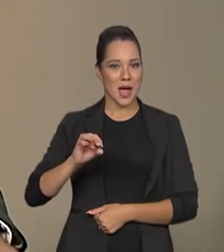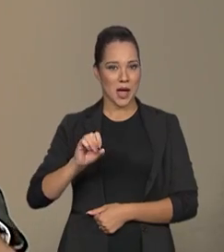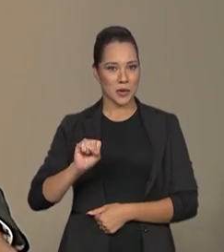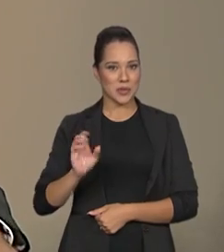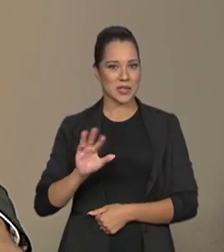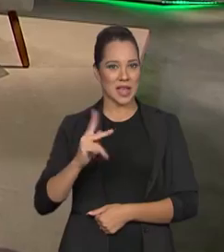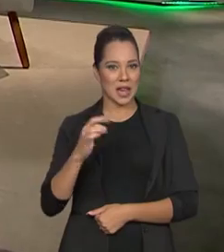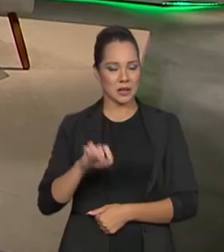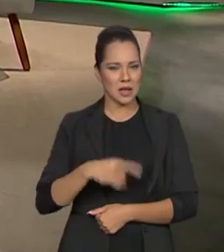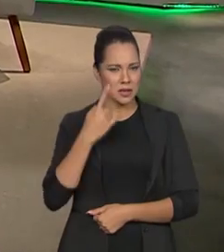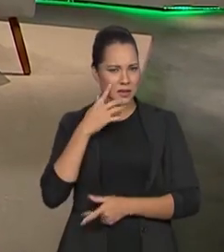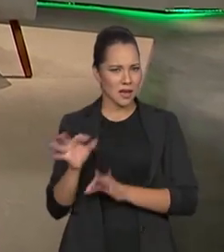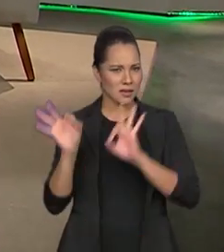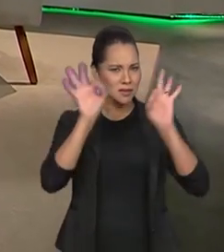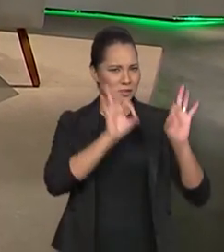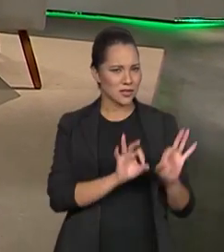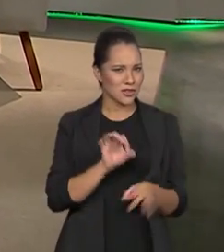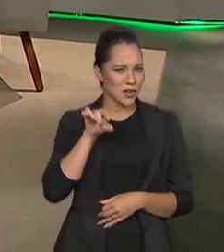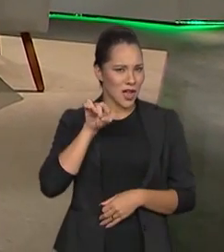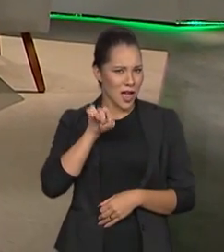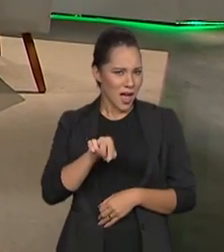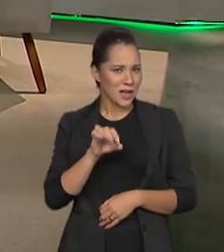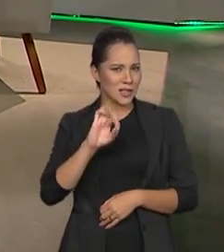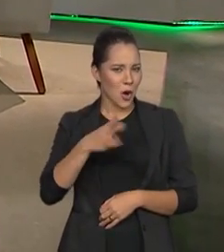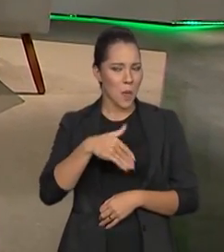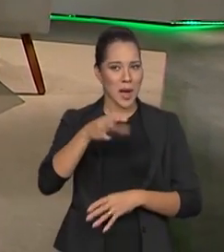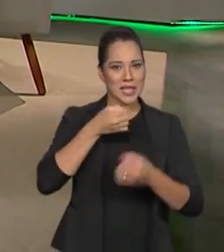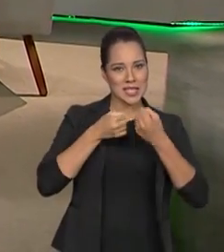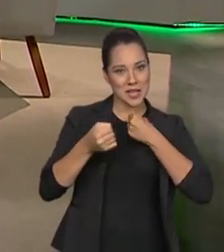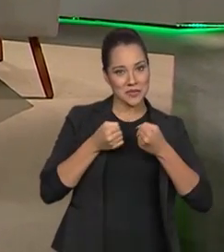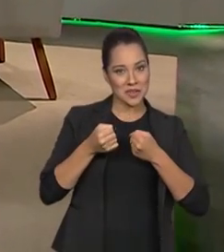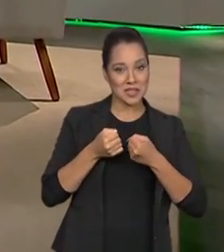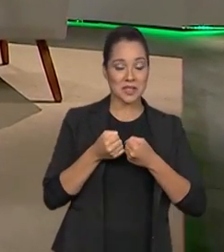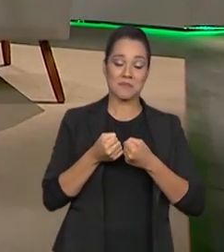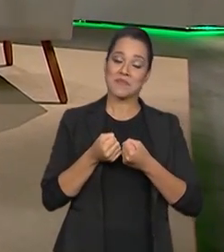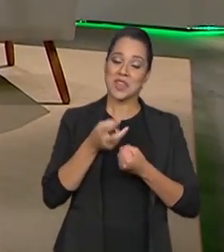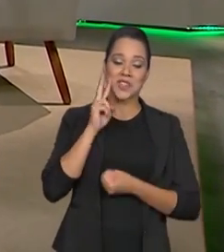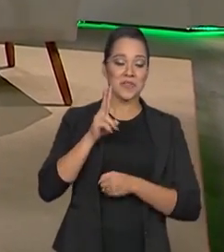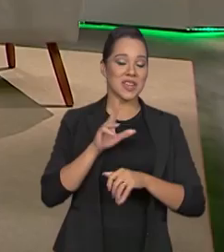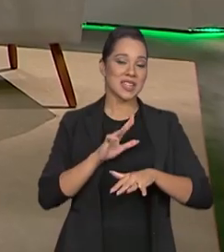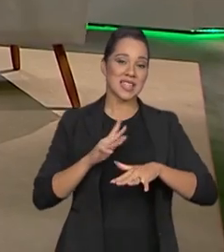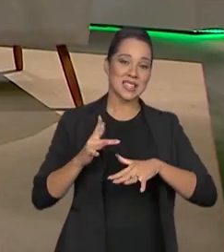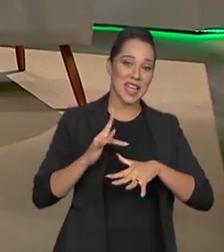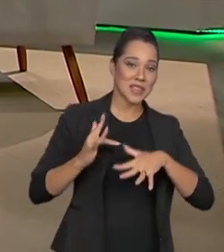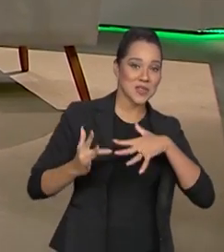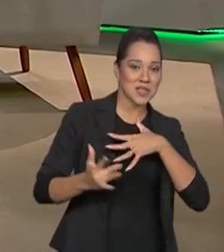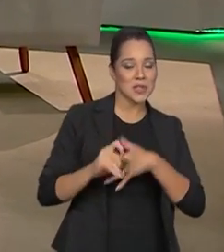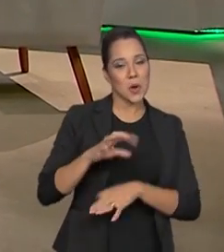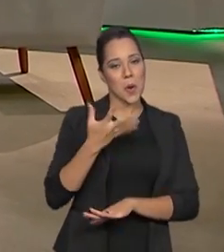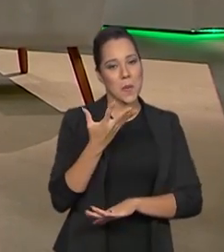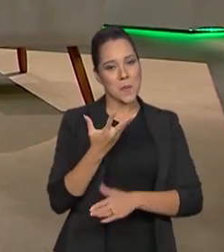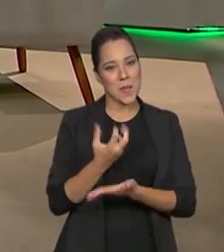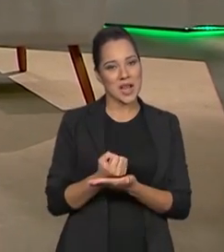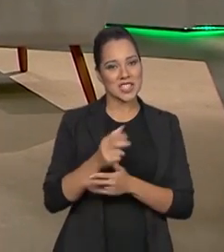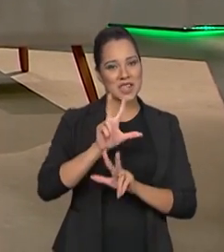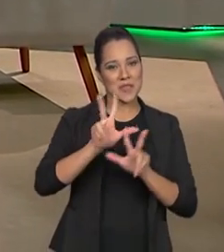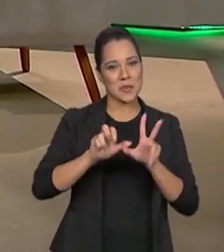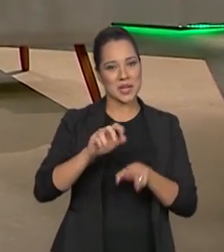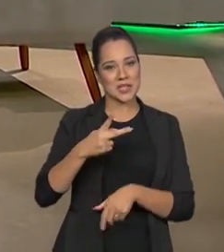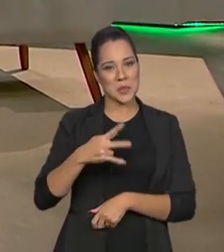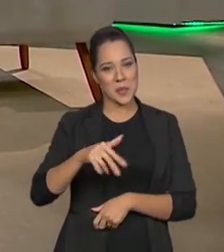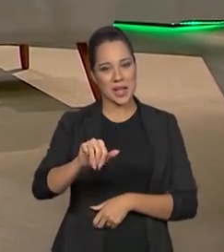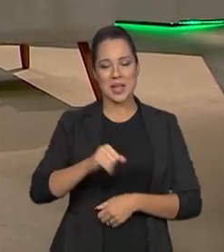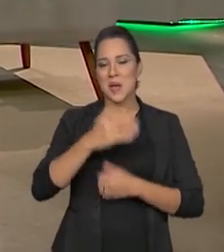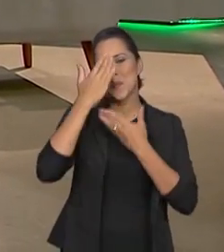e se você quiser rever esta ou outras entrevistas siga as nossas redes sociais ou baixe o TV Brasil Play